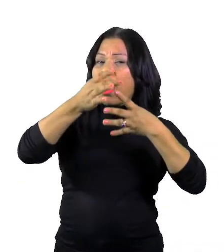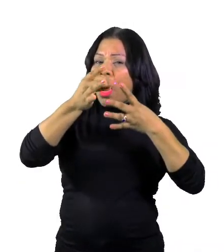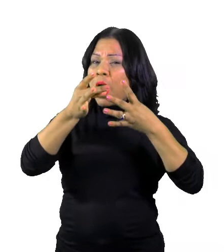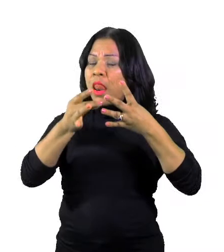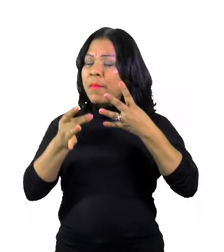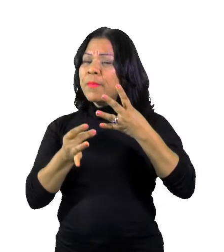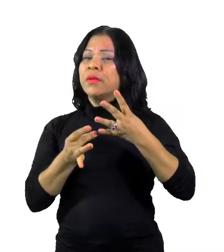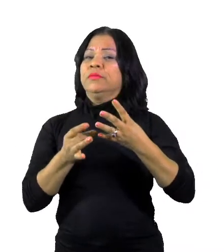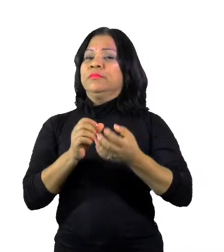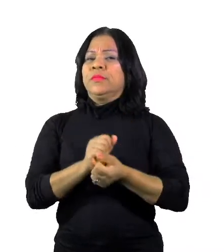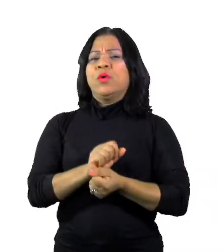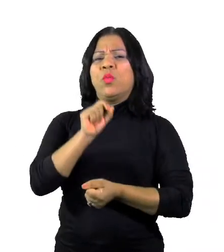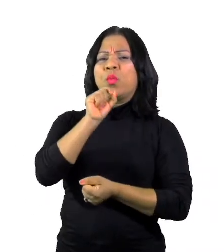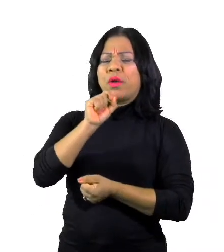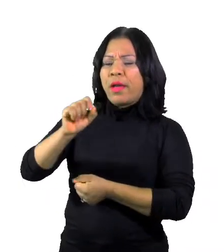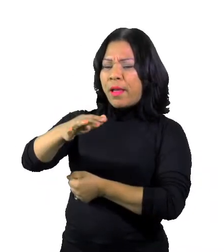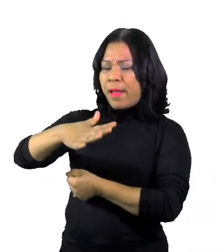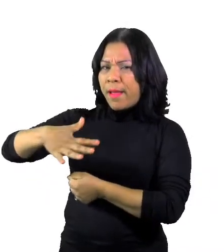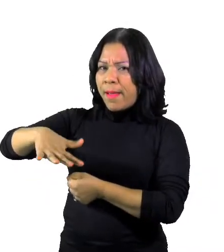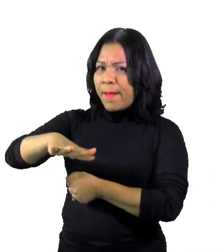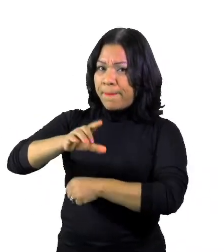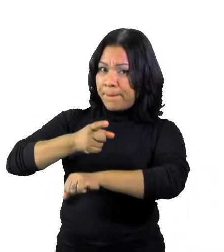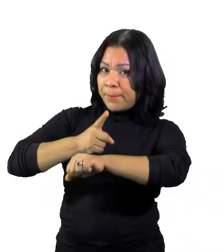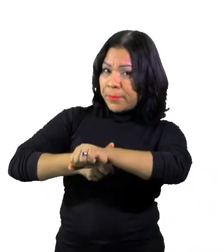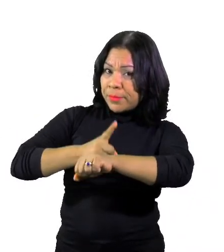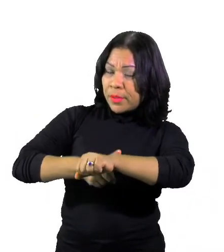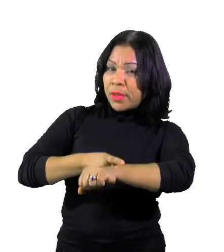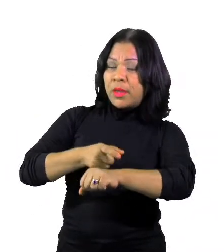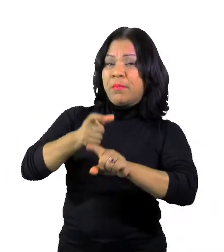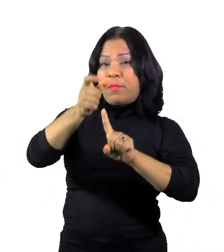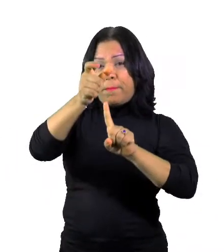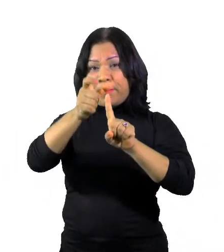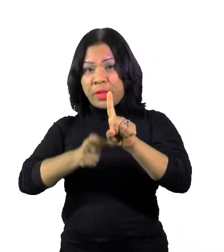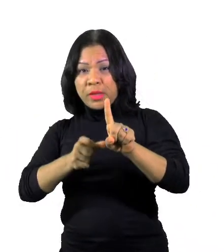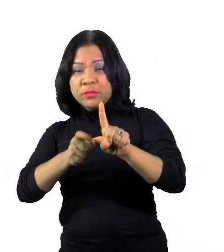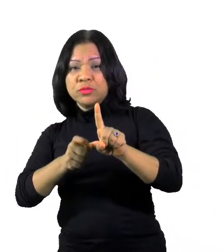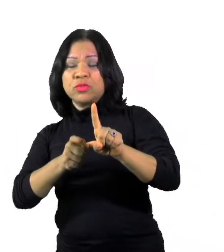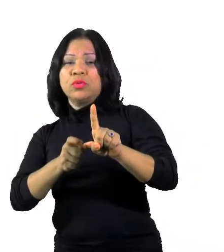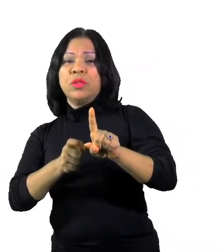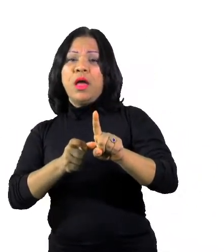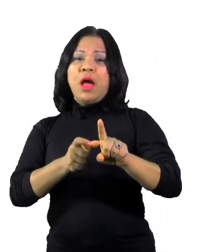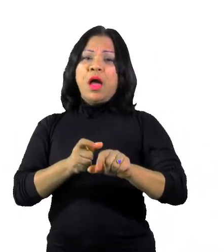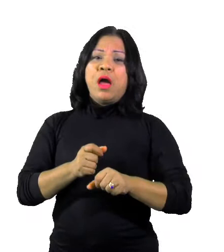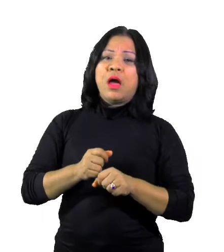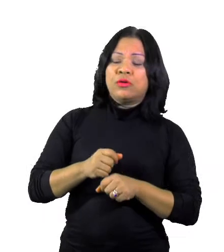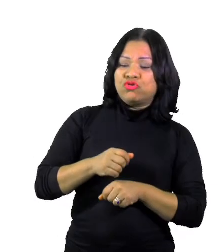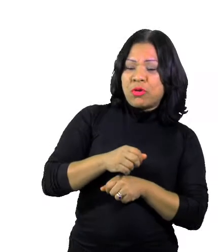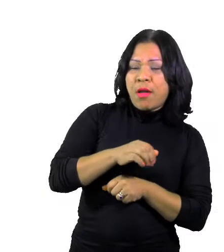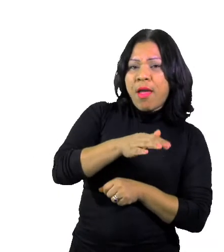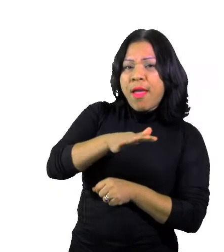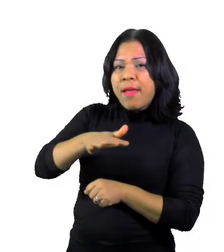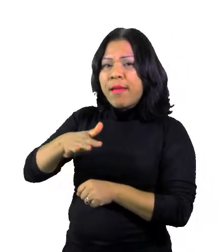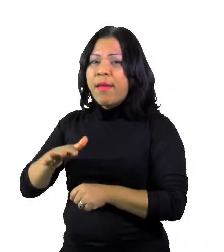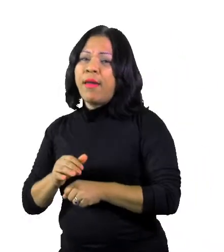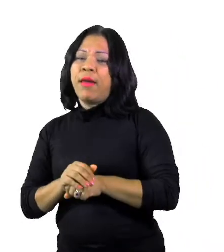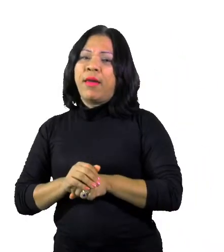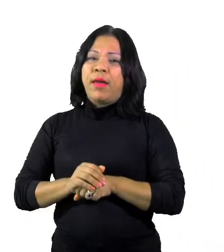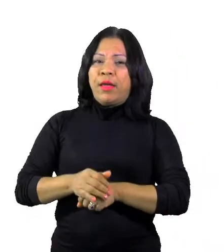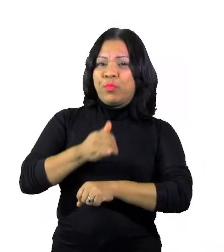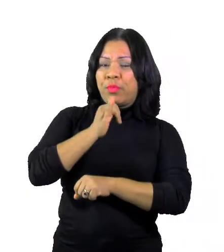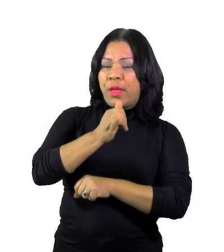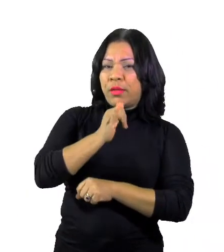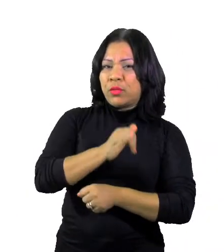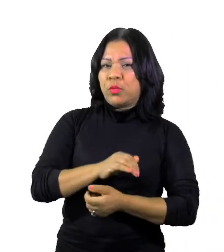espaço, tempo, personagem, enredo e narrador. Ficou animado e